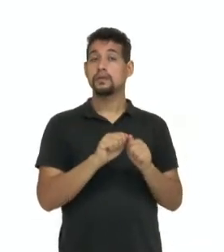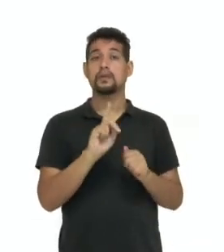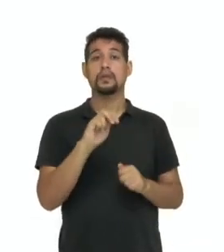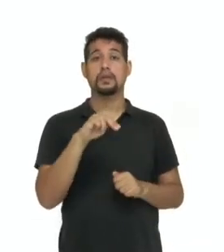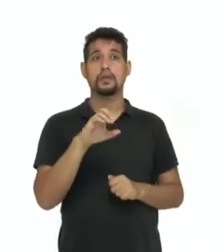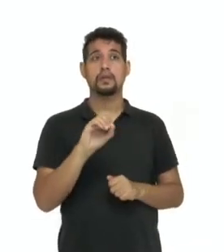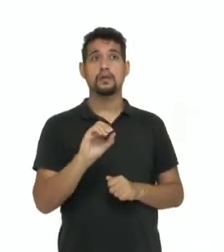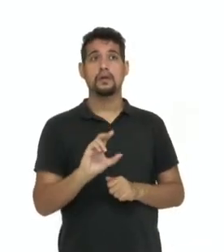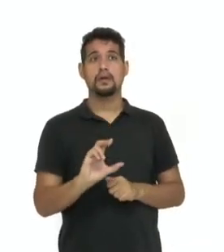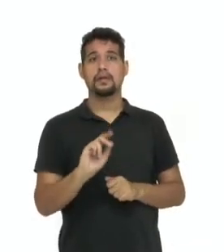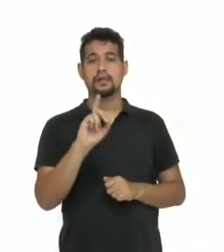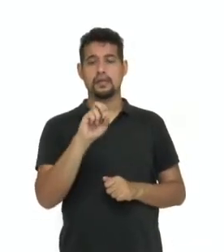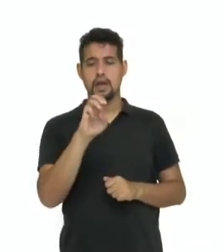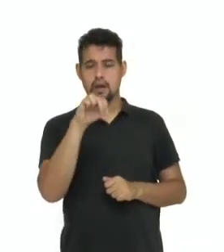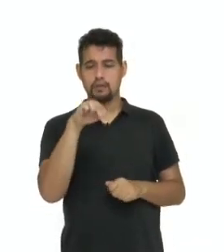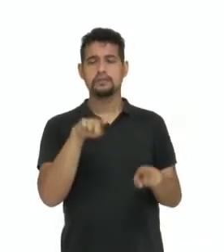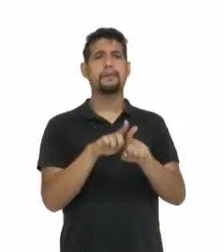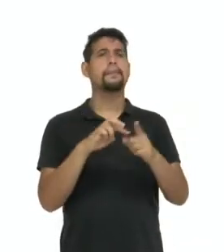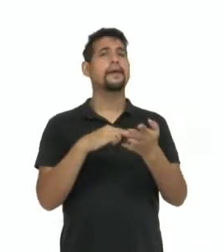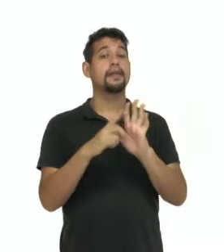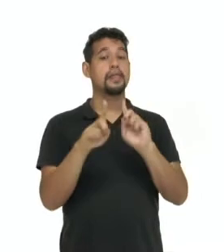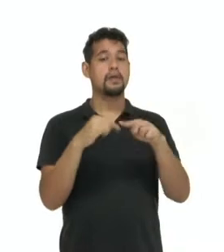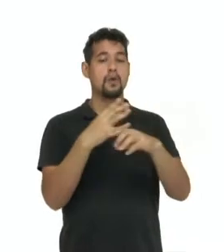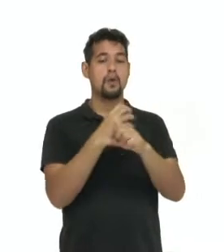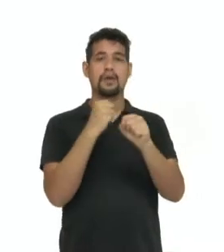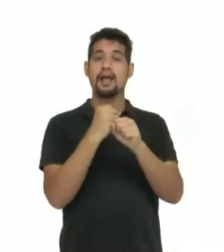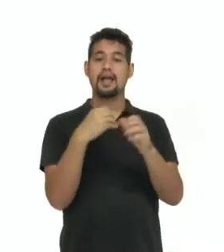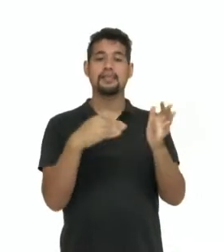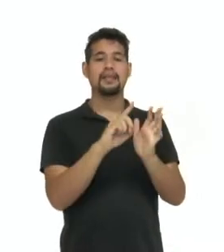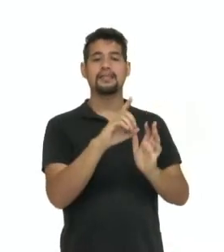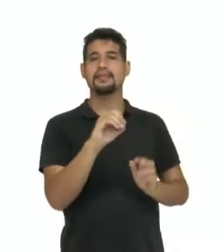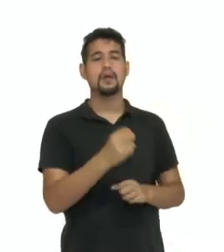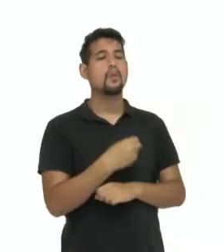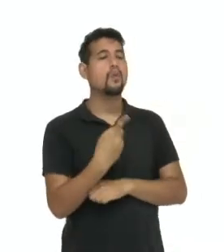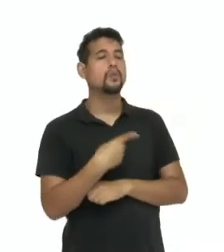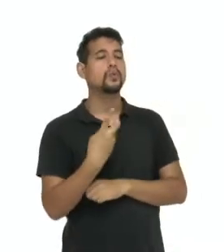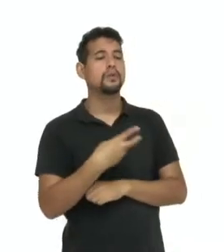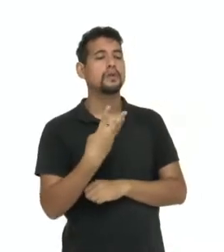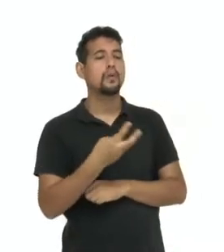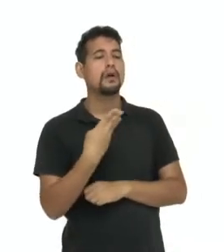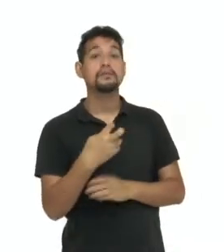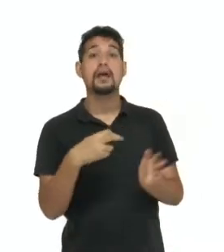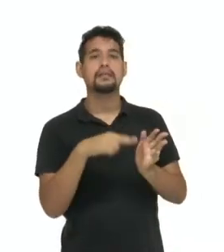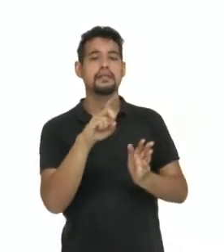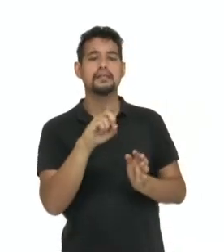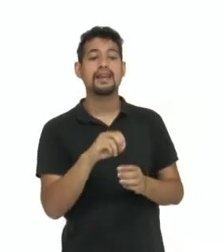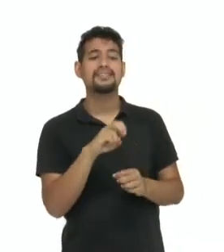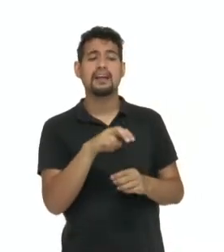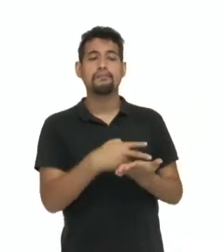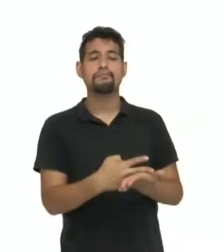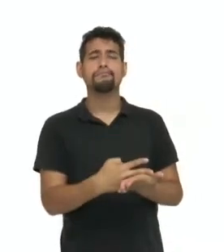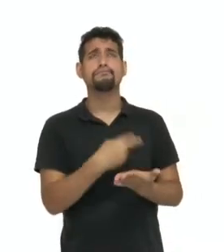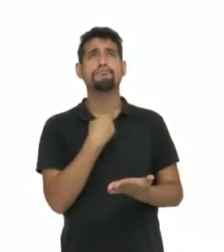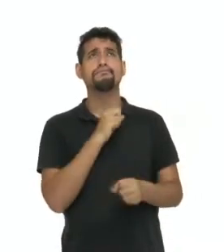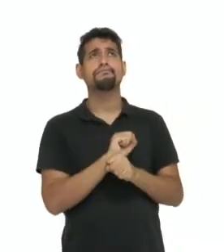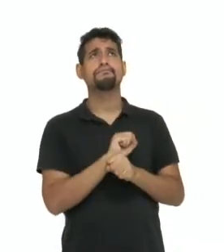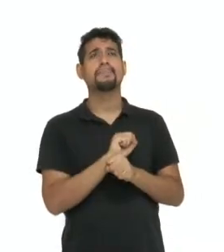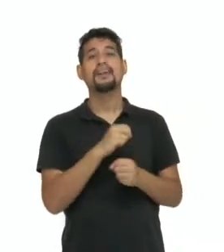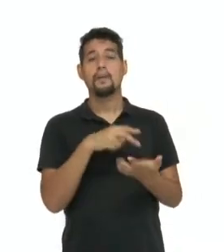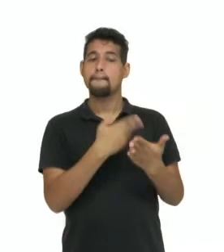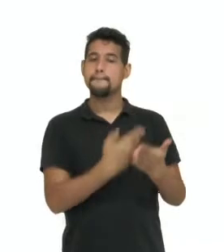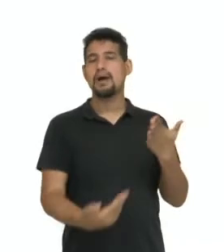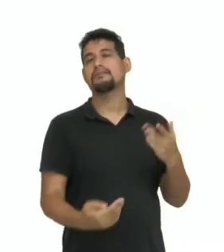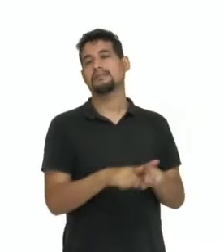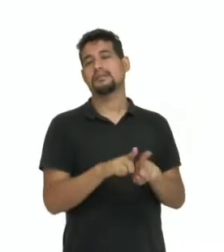knockdown, após a contagem até 10, não se levante ou não possa continuar. Toda